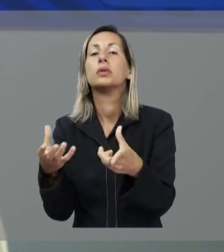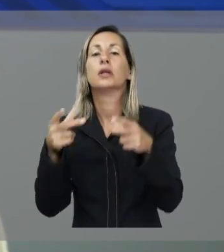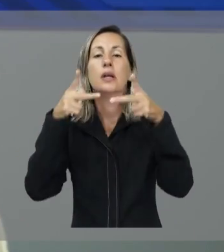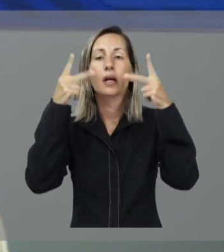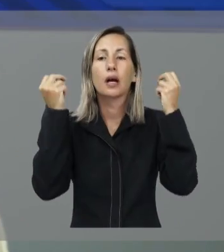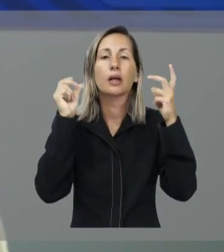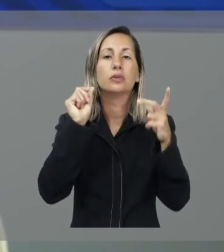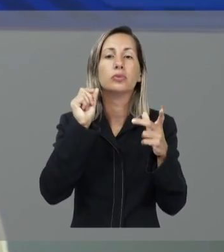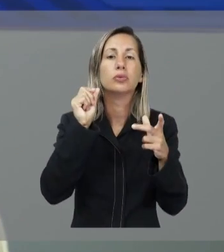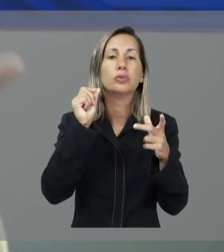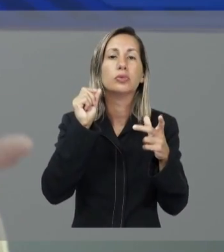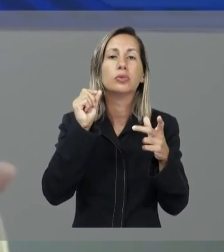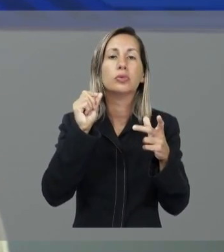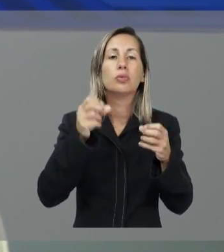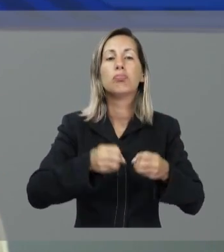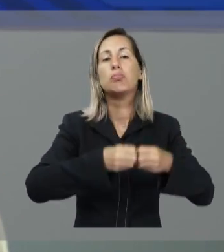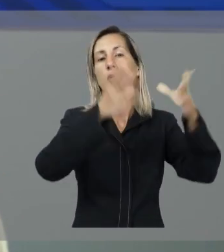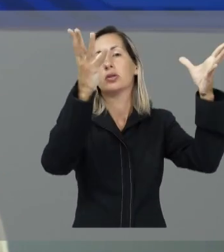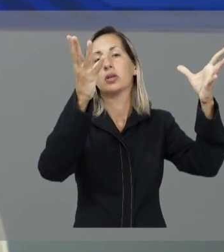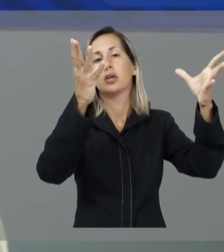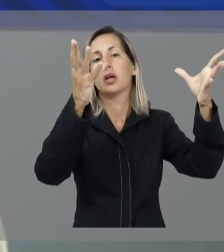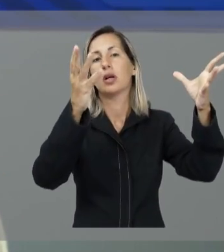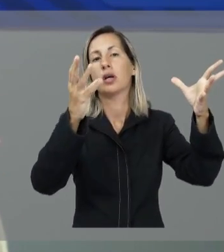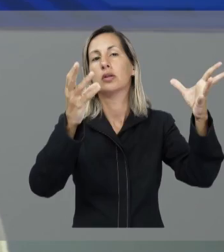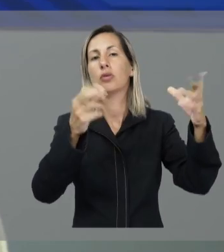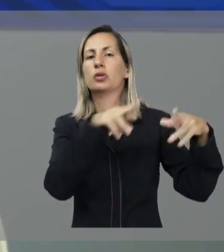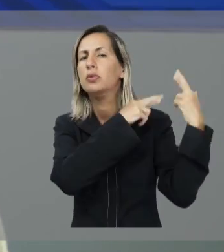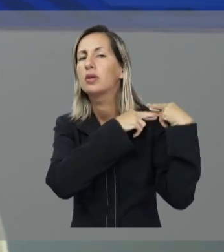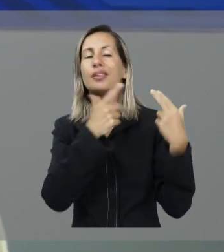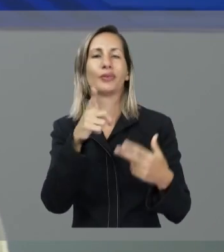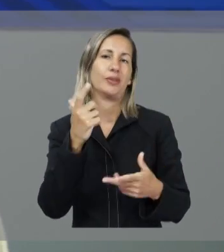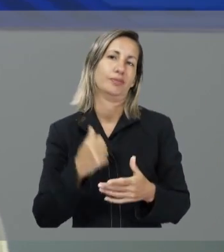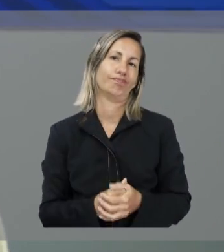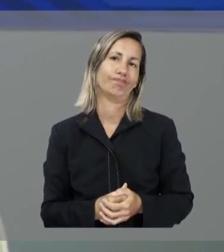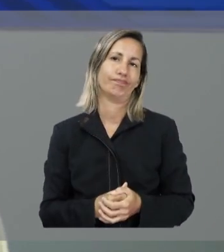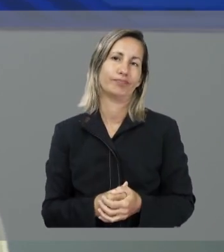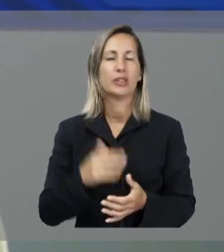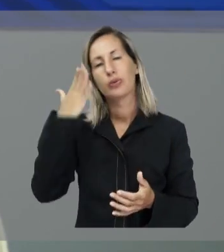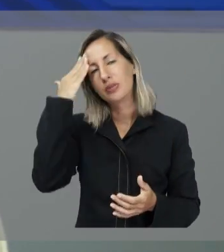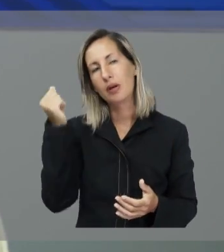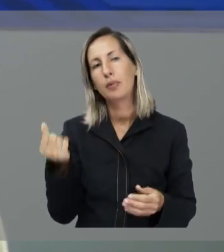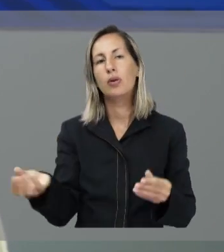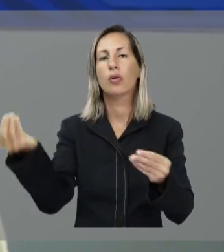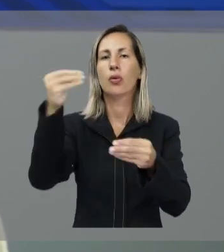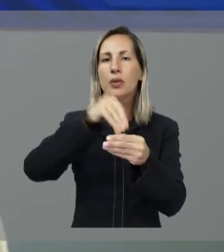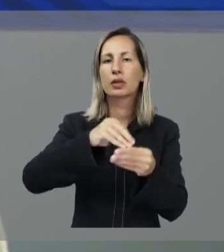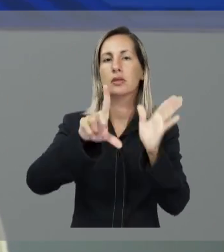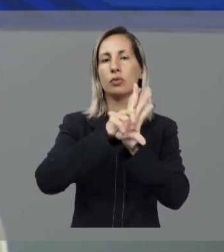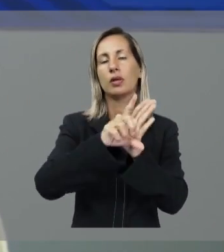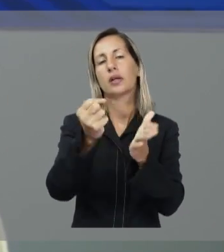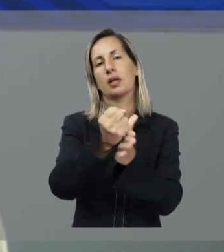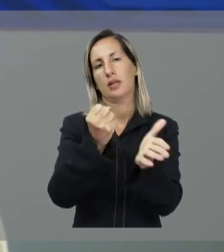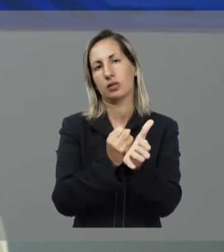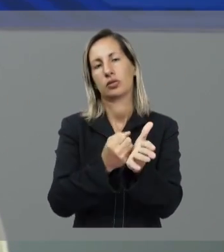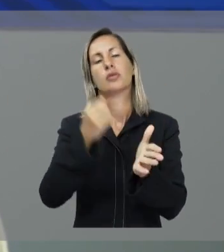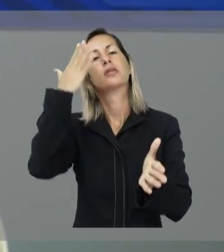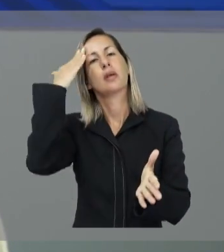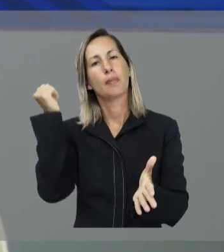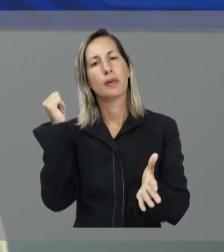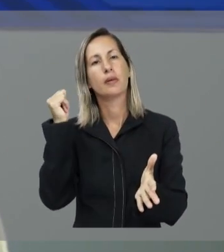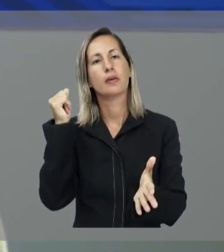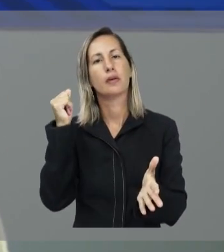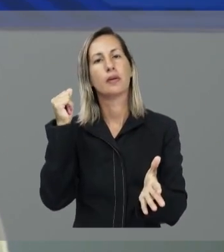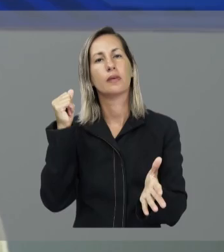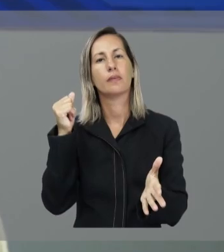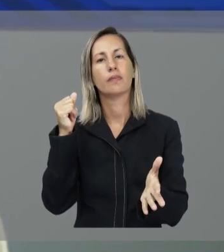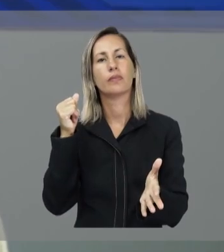os gatos? Quantos são abandonados? Quantos têm dono? Ninguém sabe. Então, com essa implementação da lei do registro animal, nós vamos saber, né? E